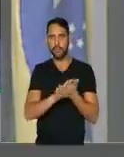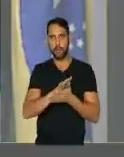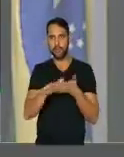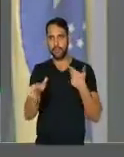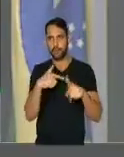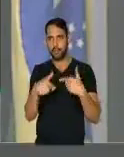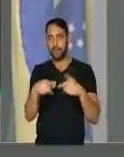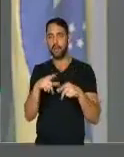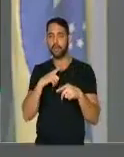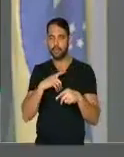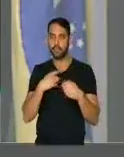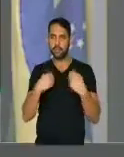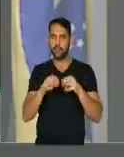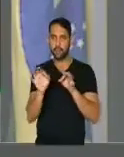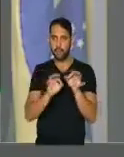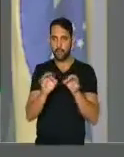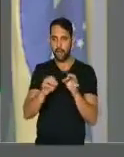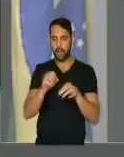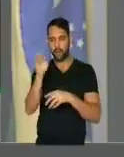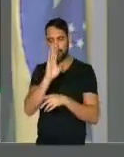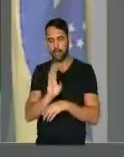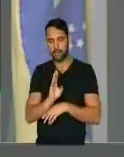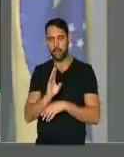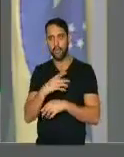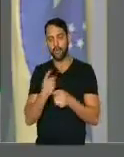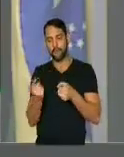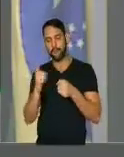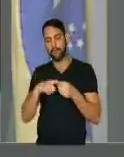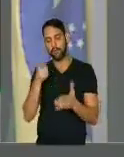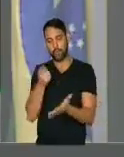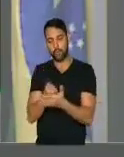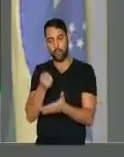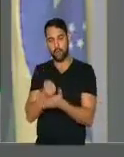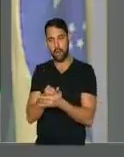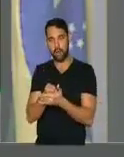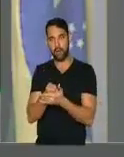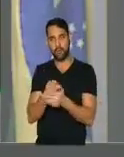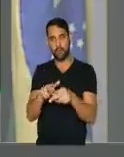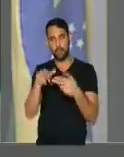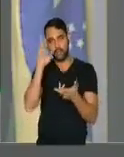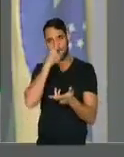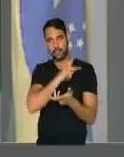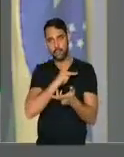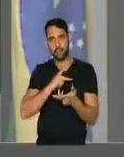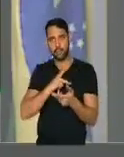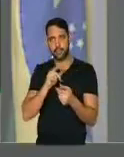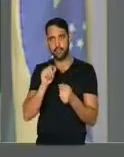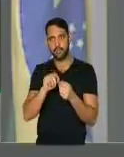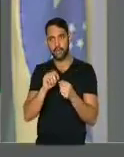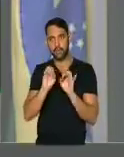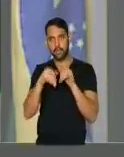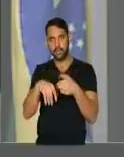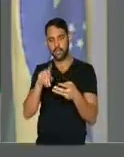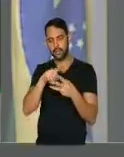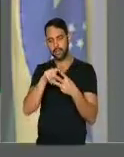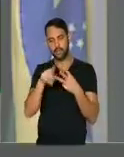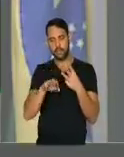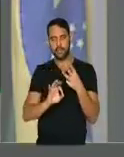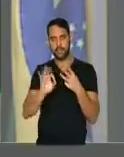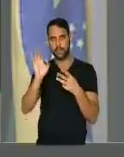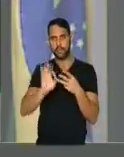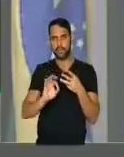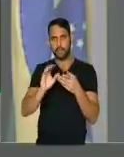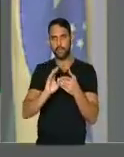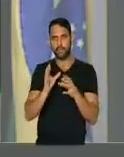esses empregos. Então, nós temos que preparar o país, e aqui volto a cobrar, no mínimo, senhor presidente, para concluir,